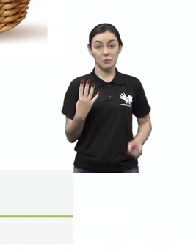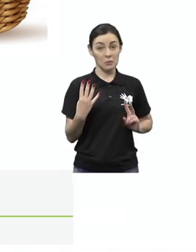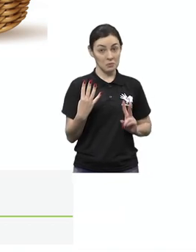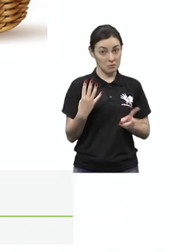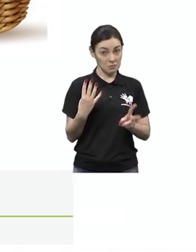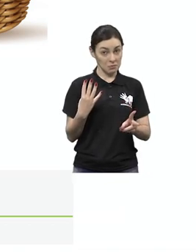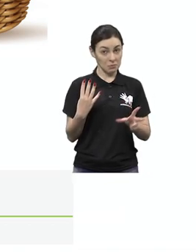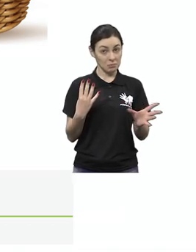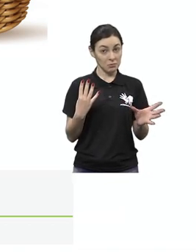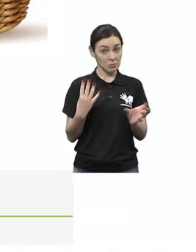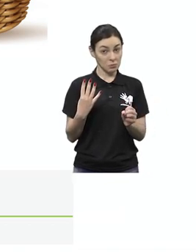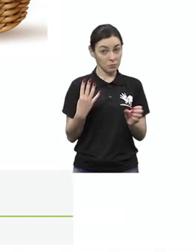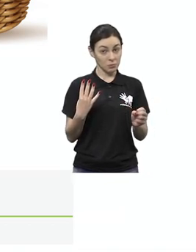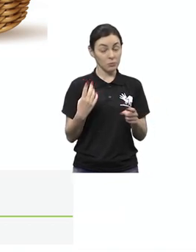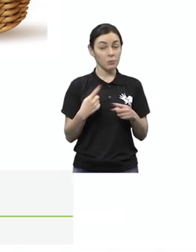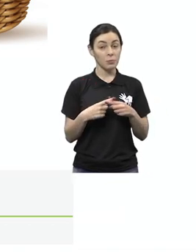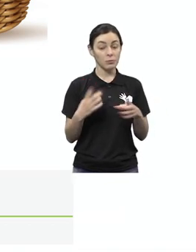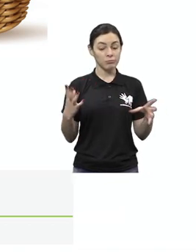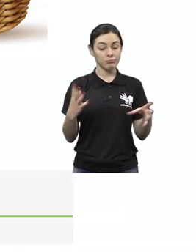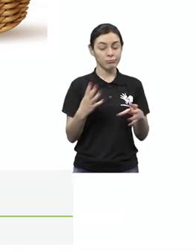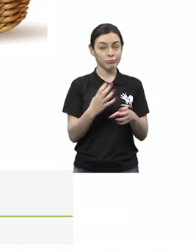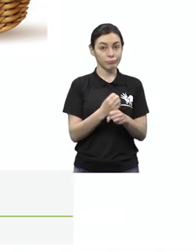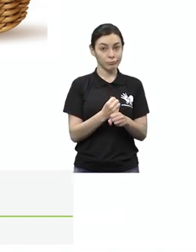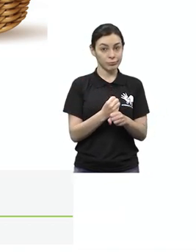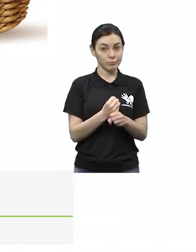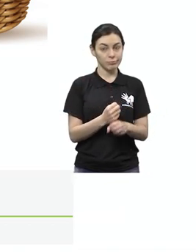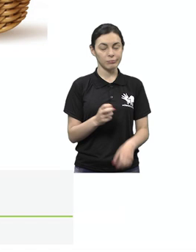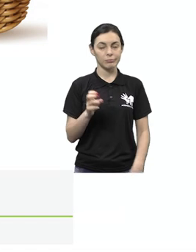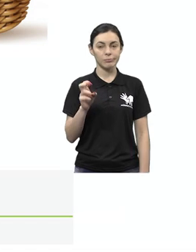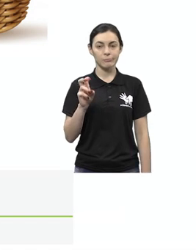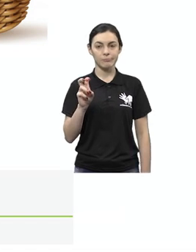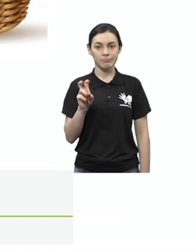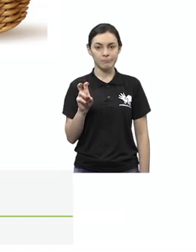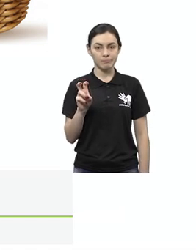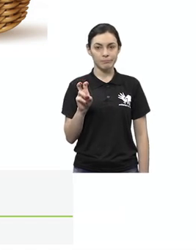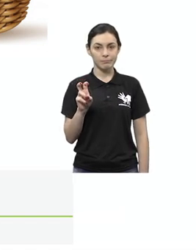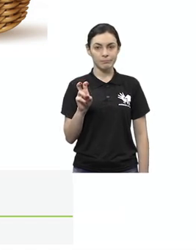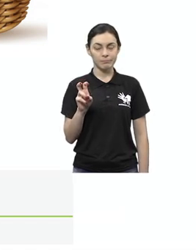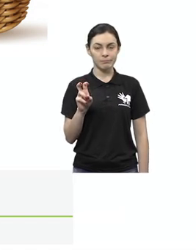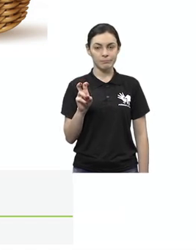1, 2, 3, 4. Vamos continuar a contagem, que nós estamos juntando.